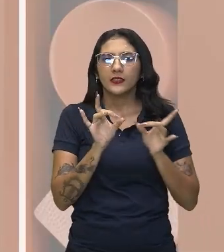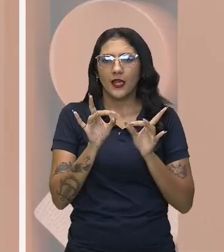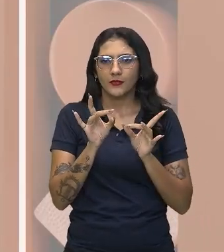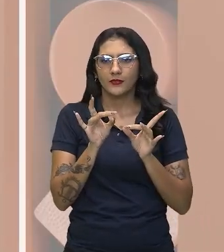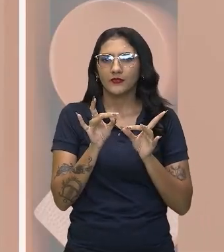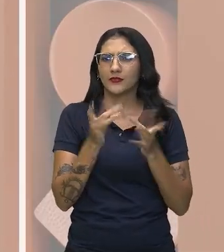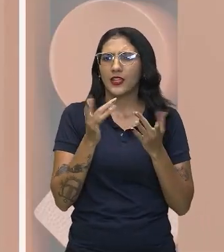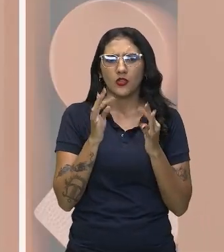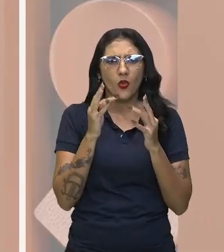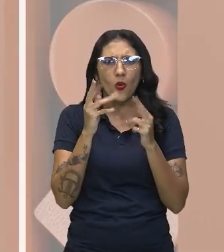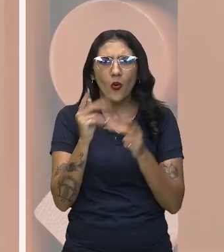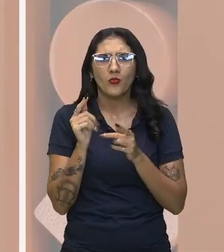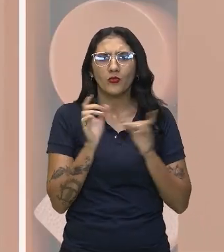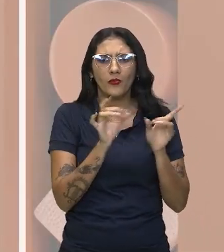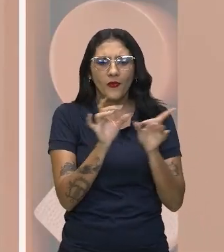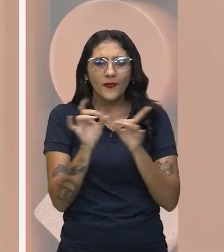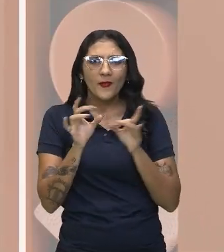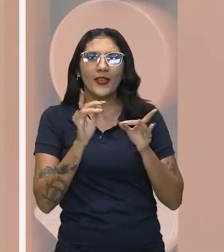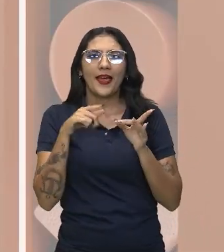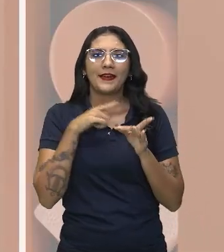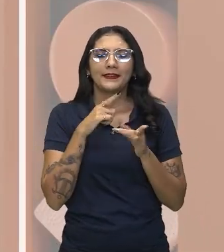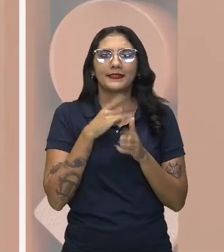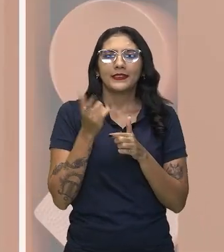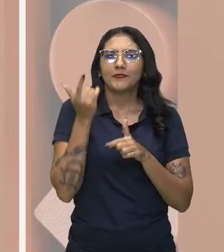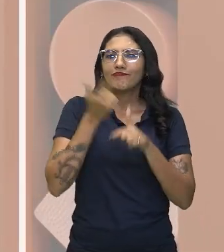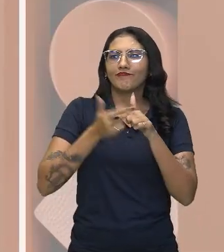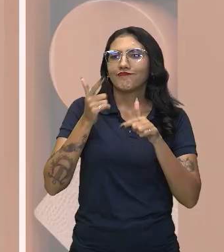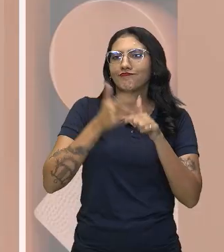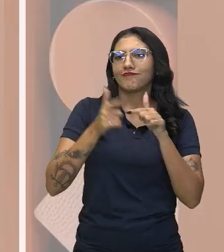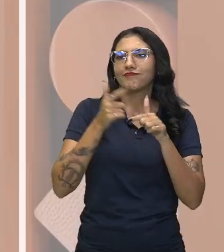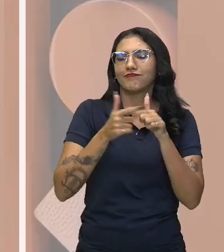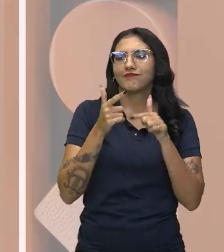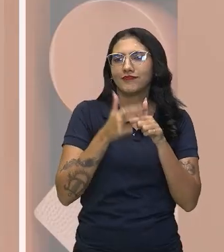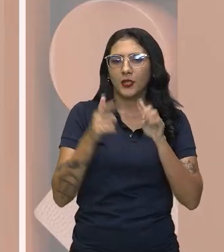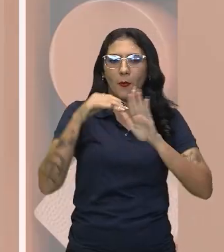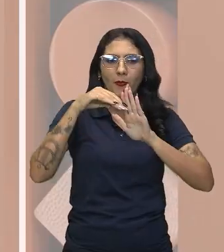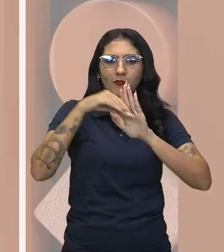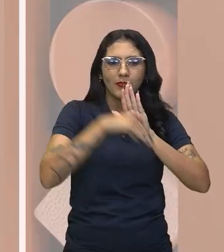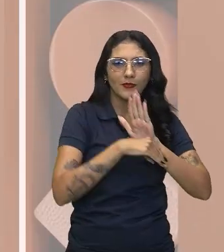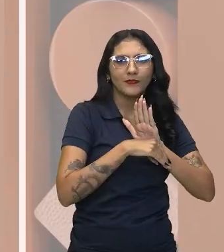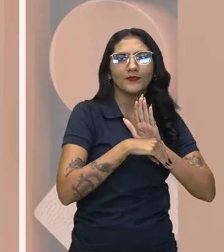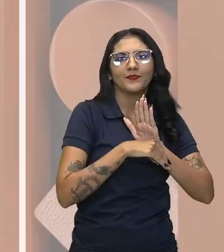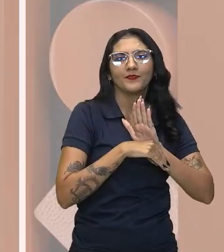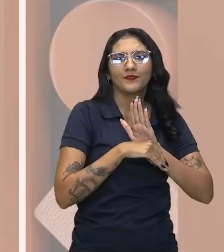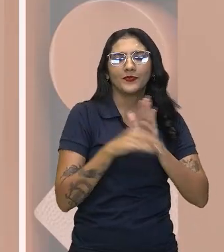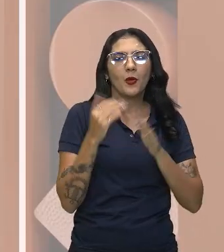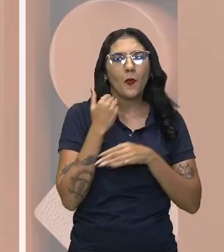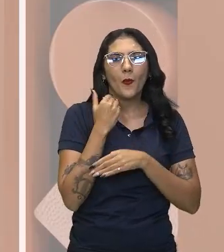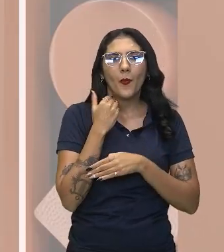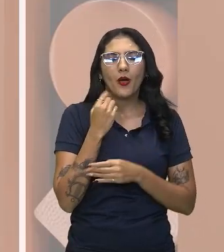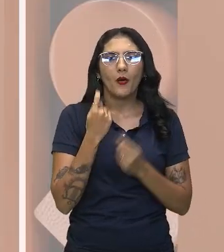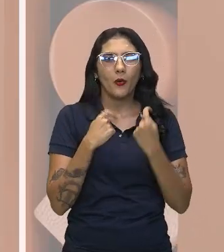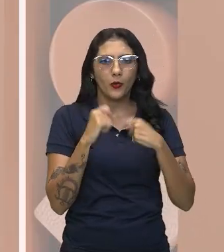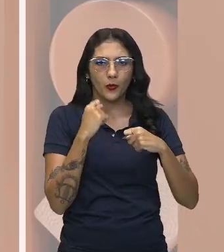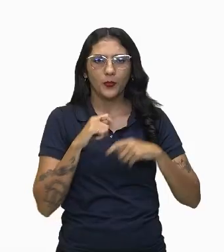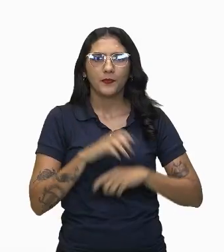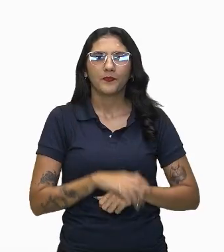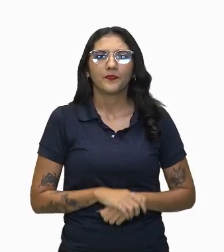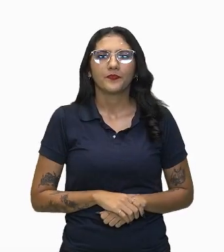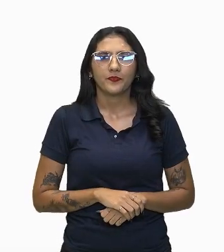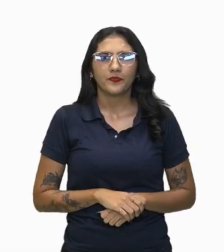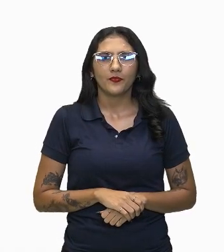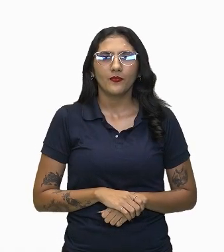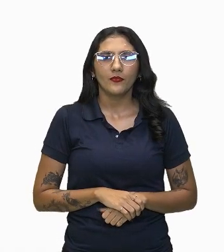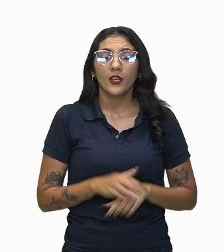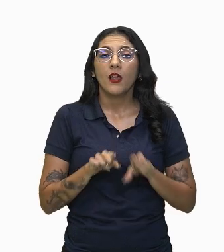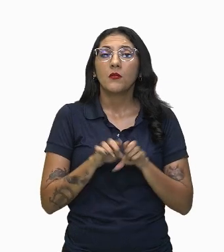aí o grande crash, né? Essa grande quebra da Bolsa de Valores. Mas a gente tem também aqui outros motivos para essa crise,